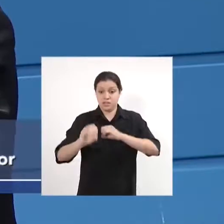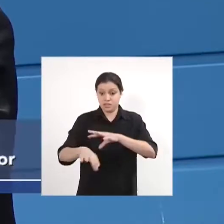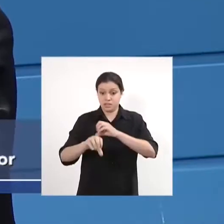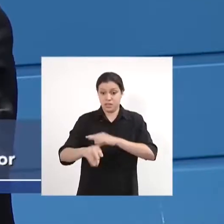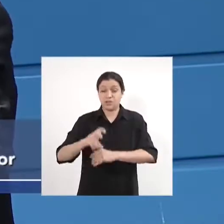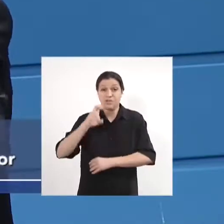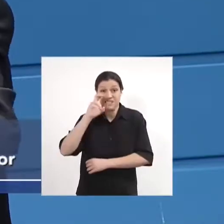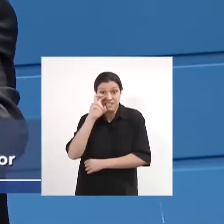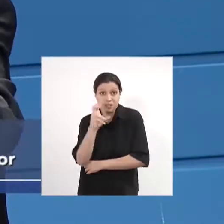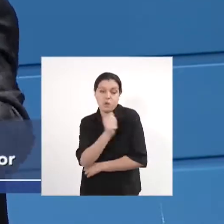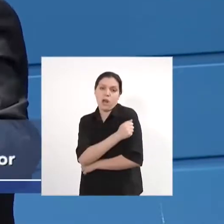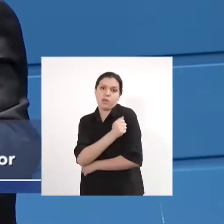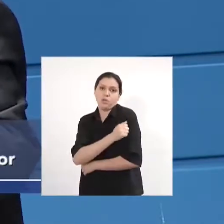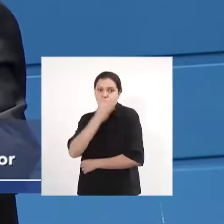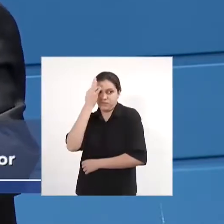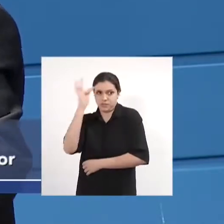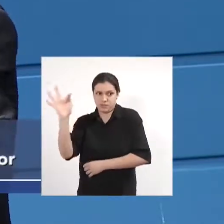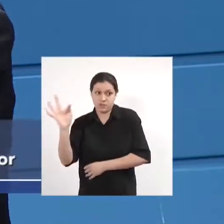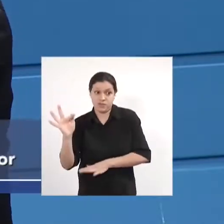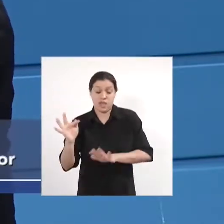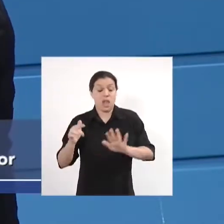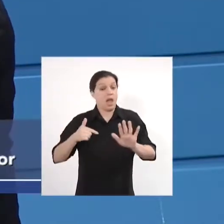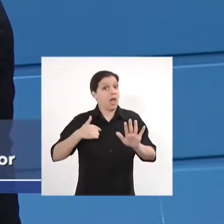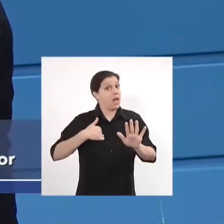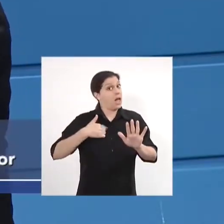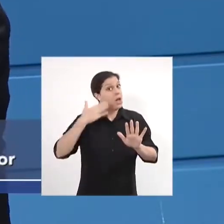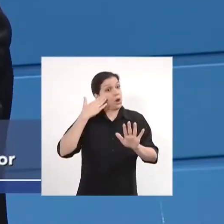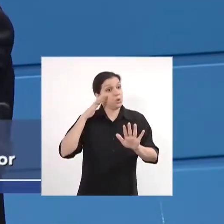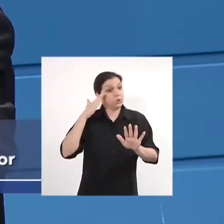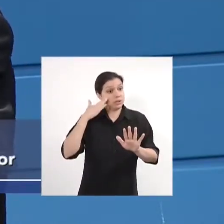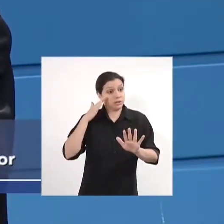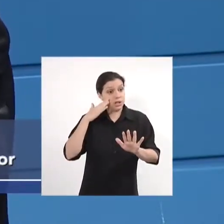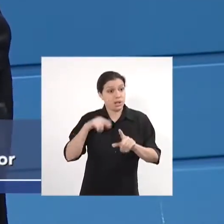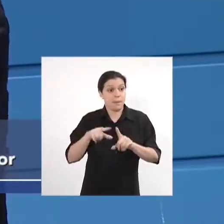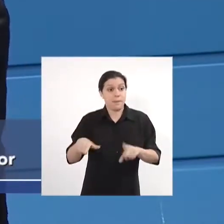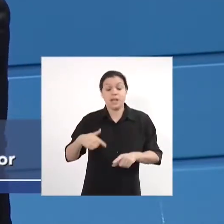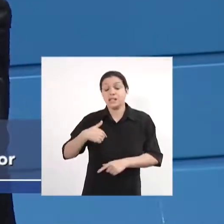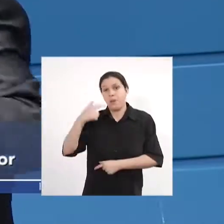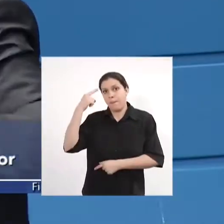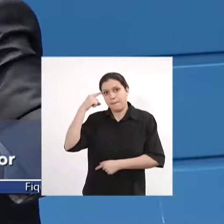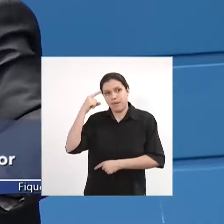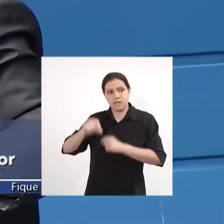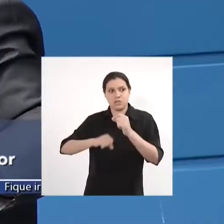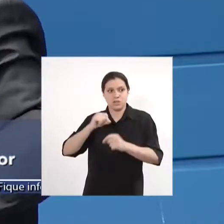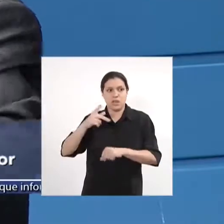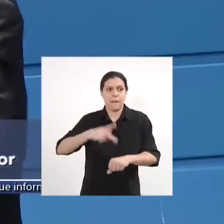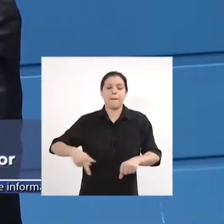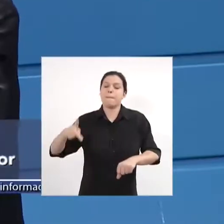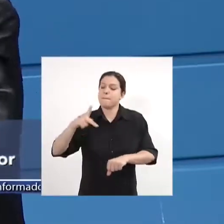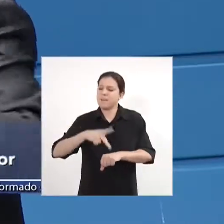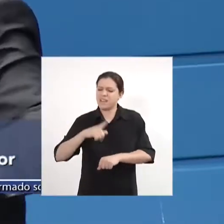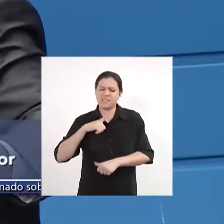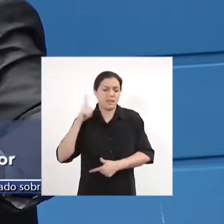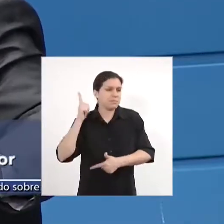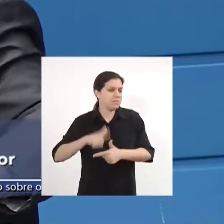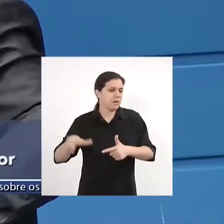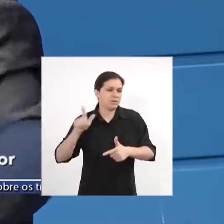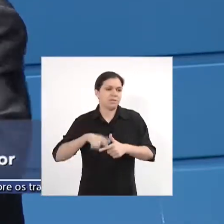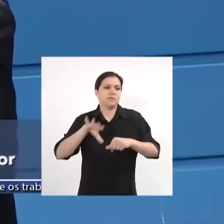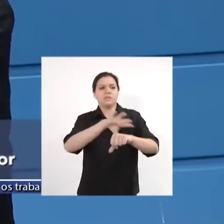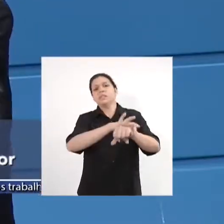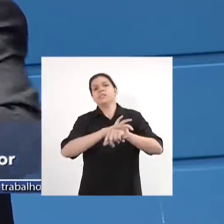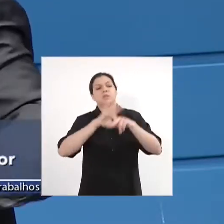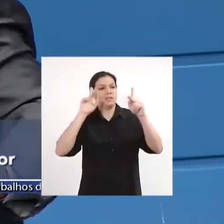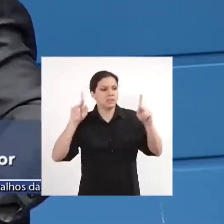Então eu, sem entender muito, eu acho que o país está numa situação desastrosa, na segurança